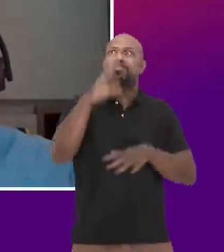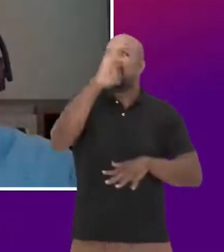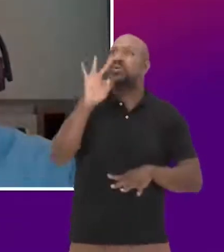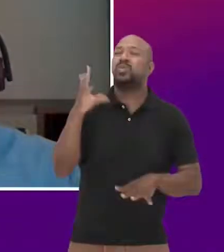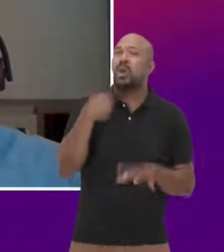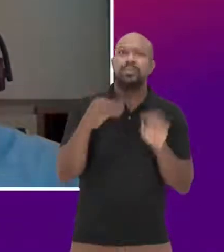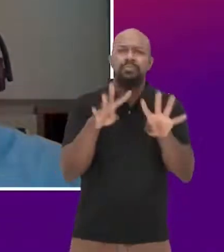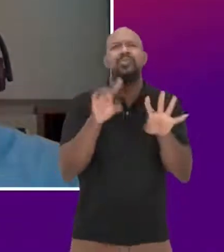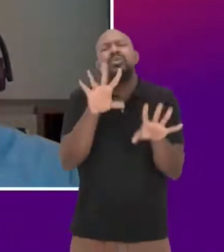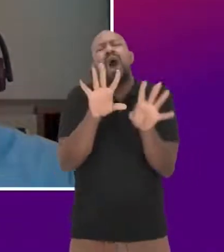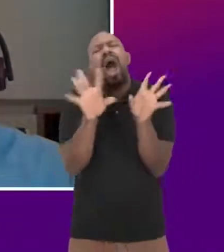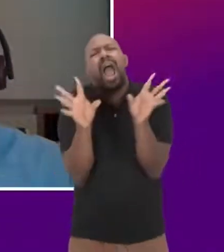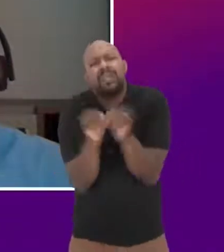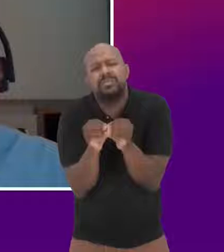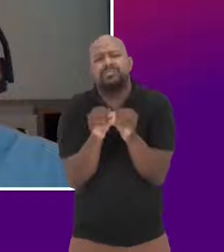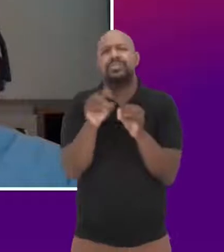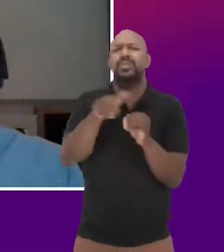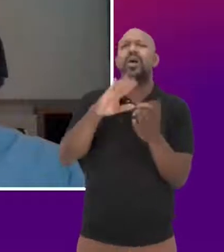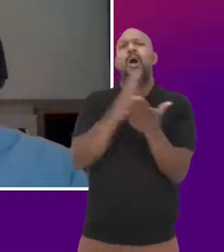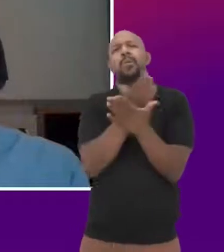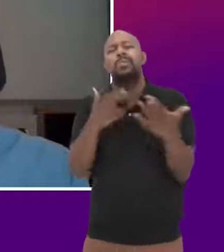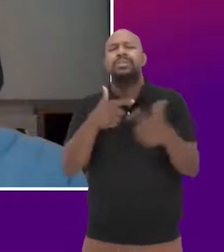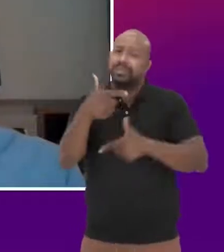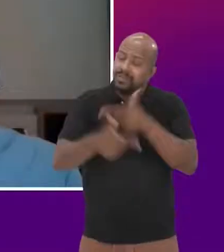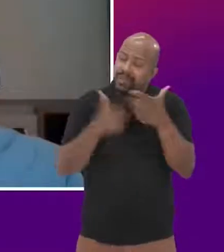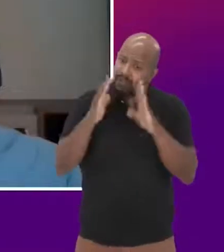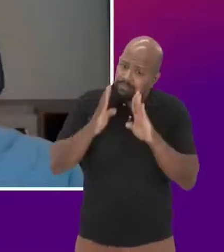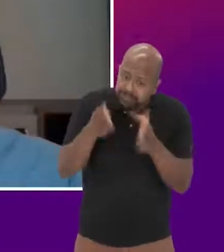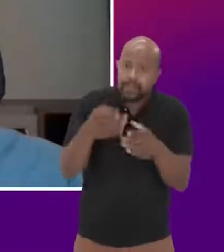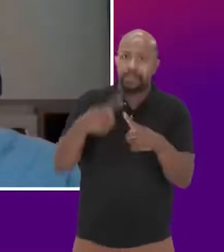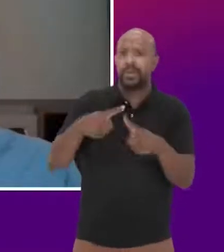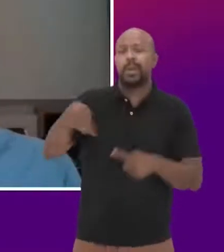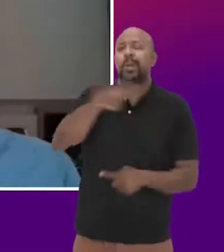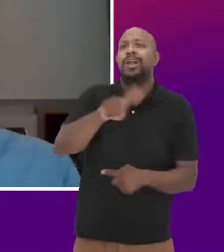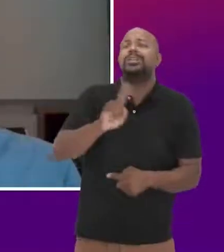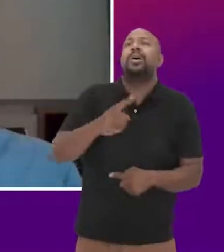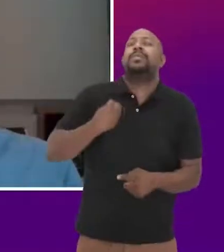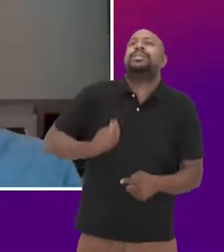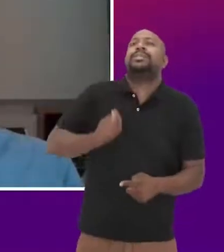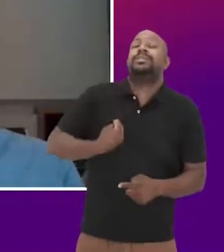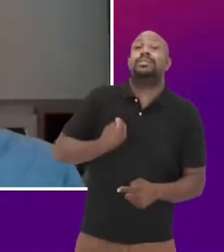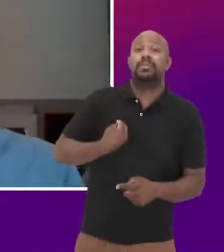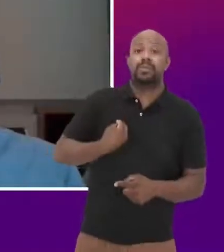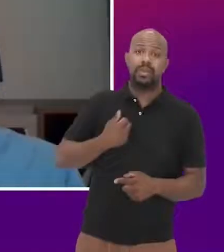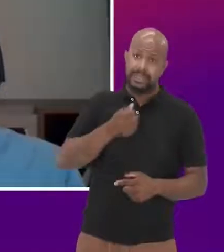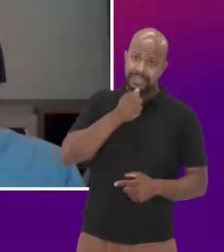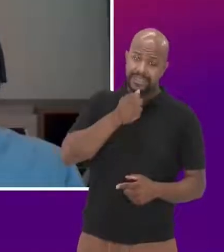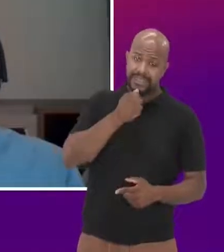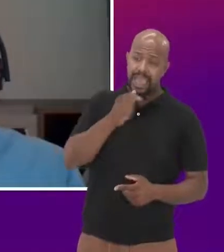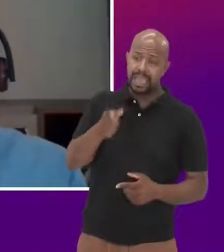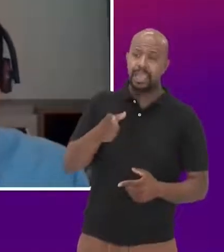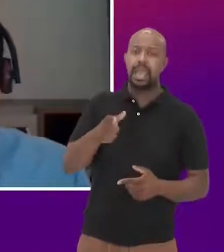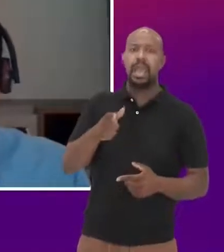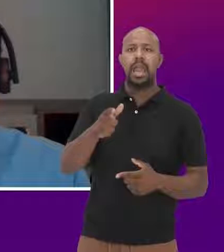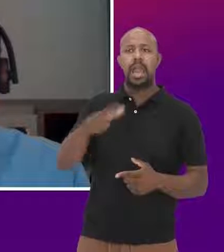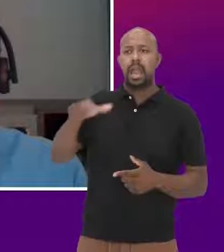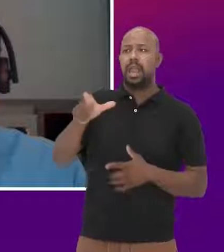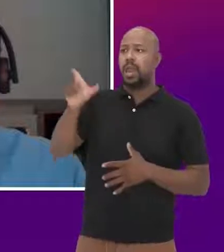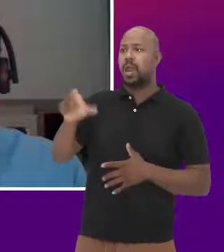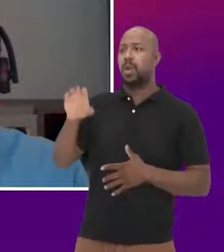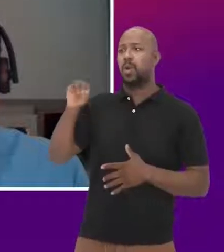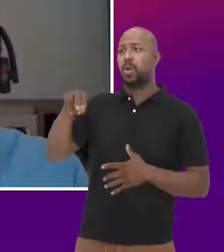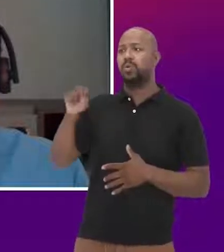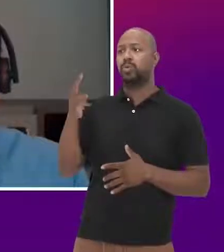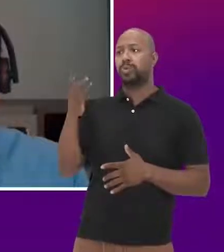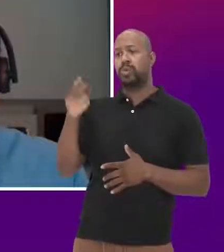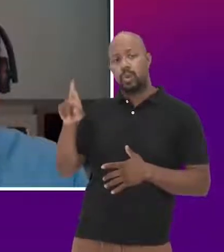das coisas que a gente procura fazer, porque nós não existimos sem o consumidor